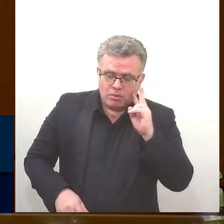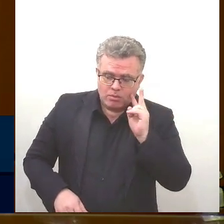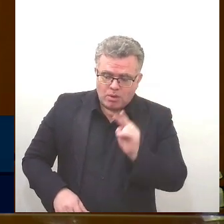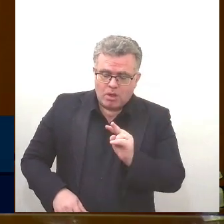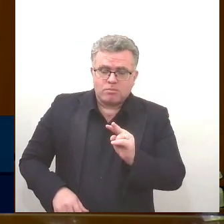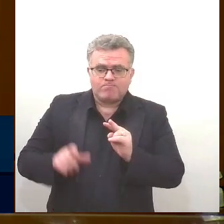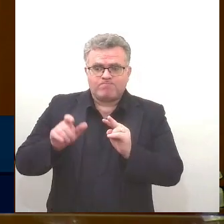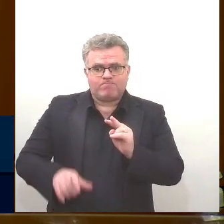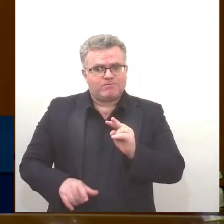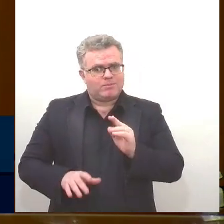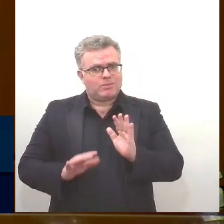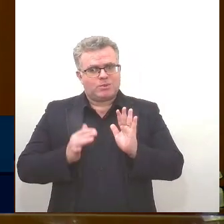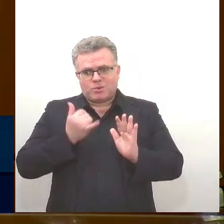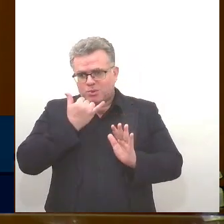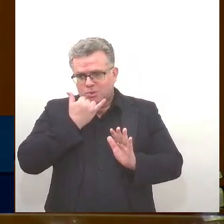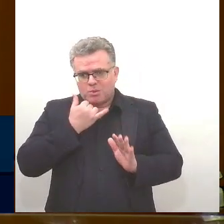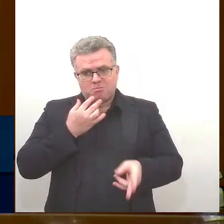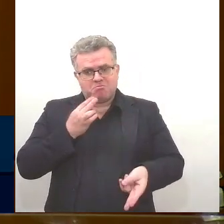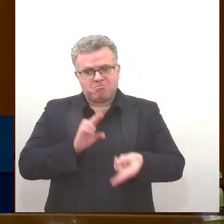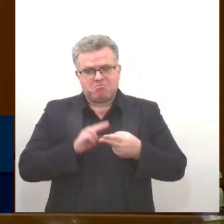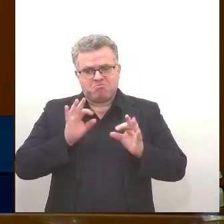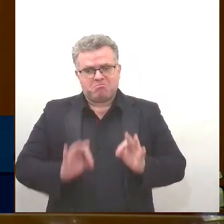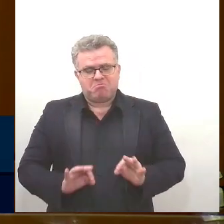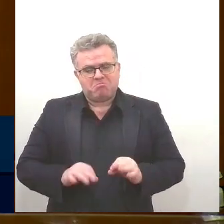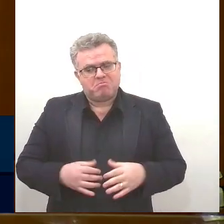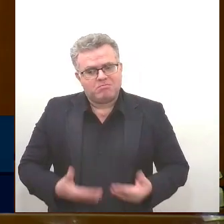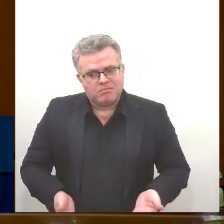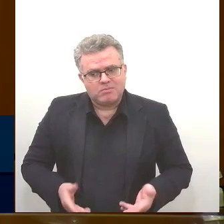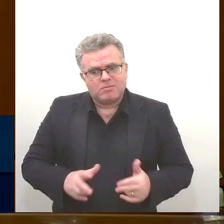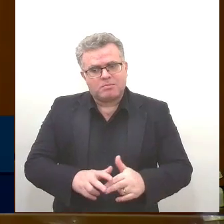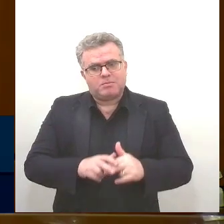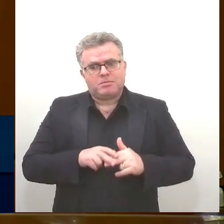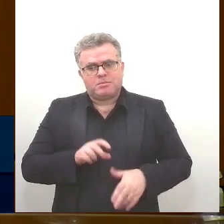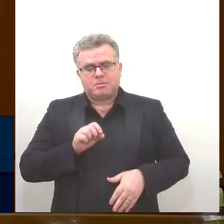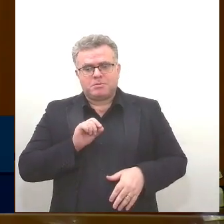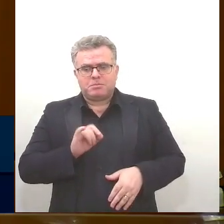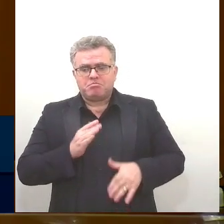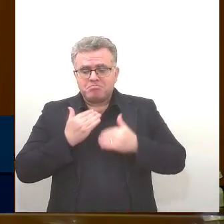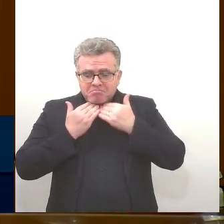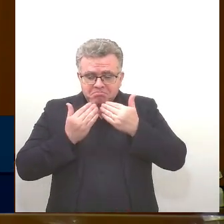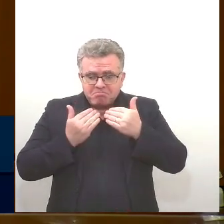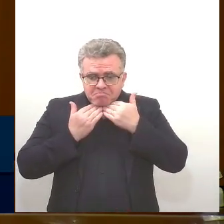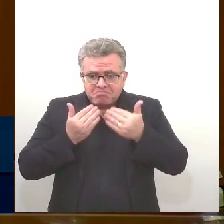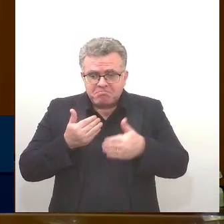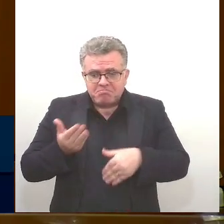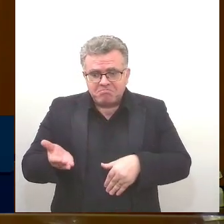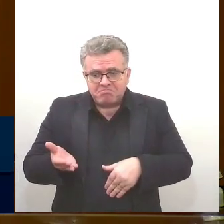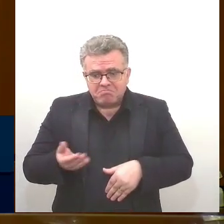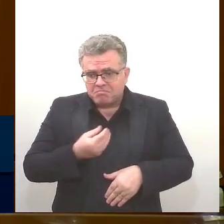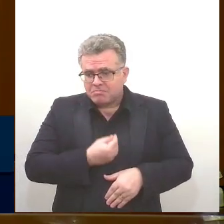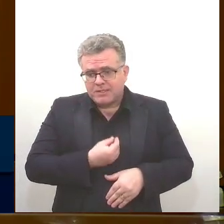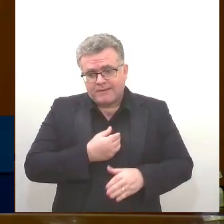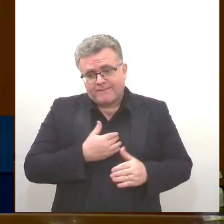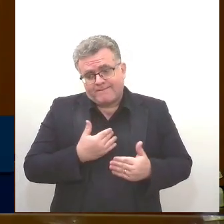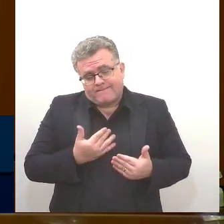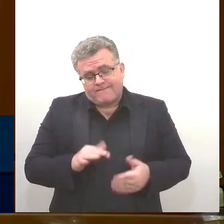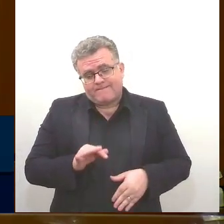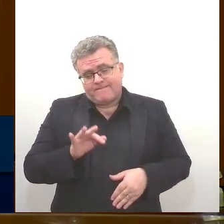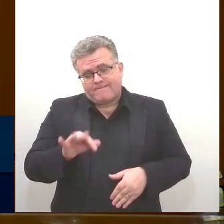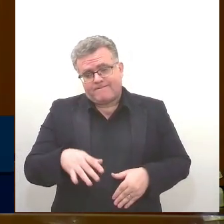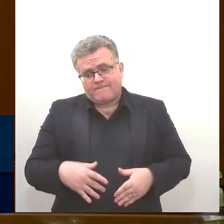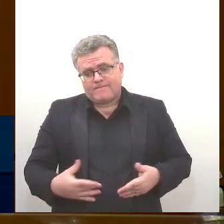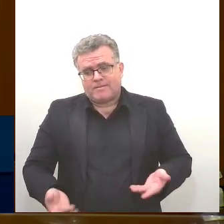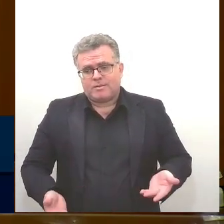no nosso estado porque se ficar impune deputada linda irá incentivar a